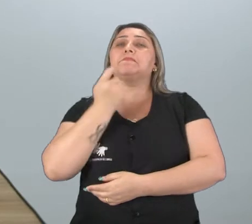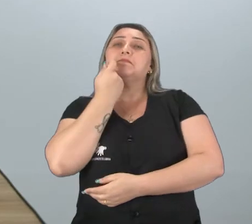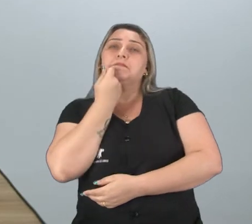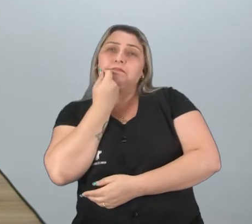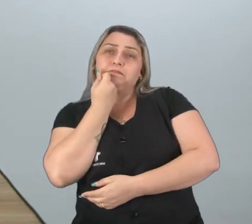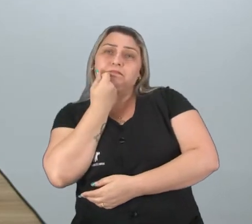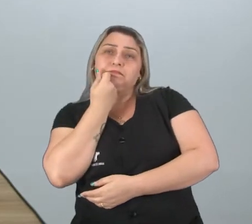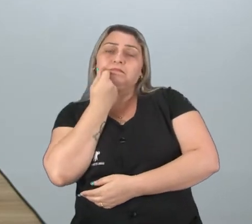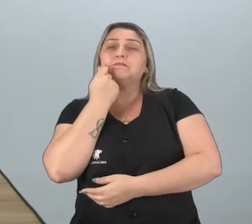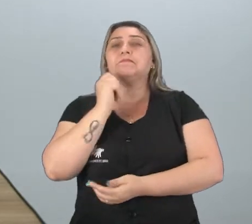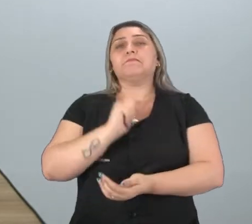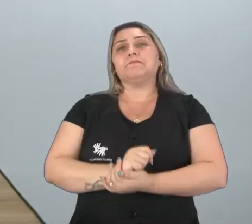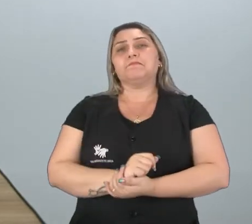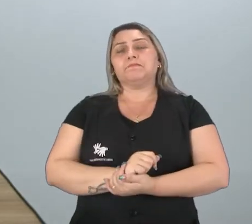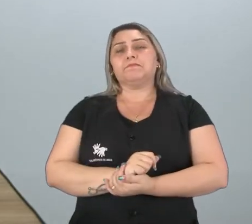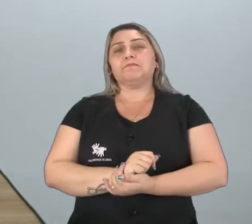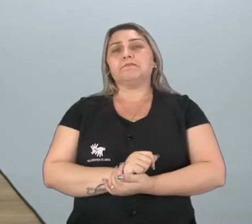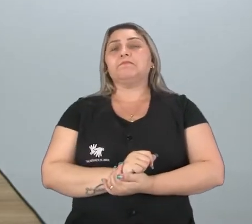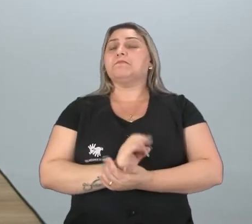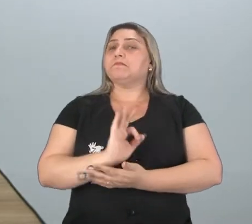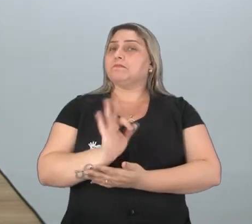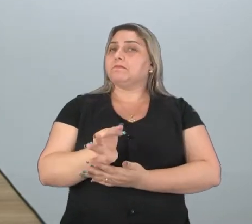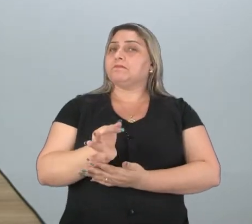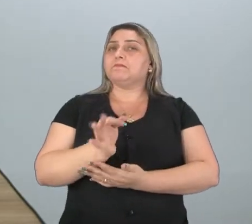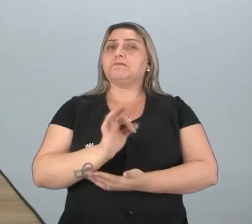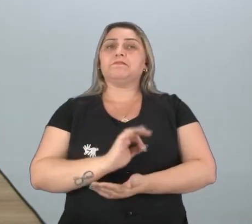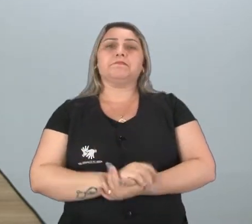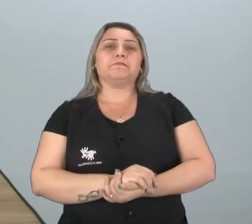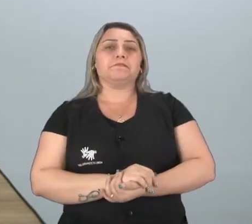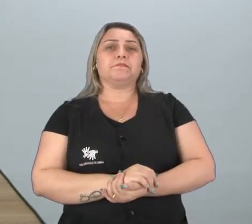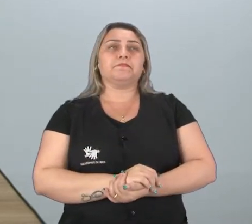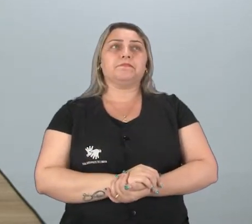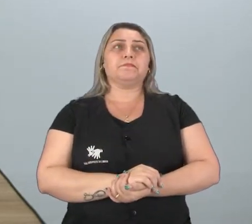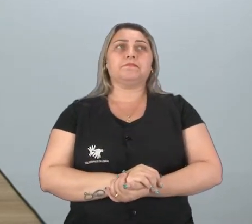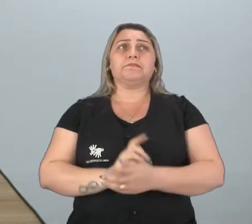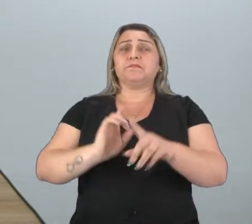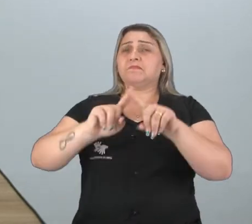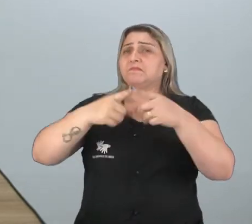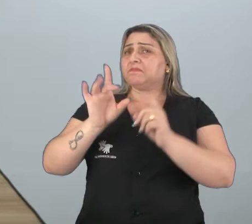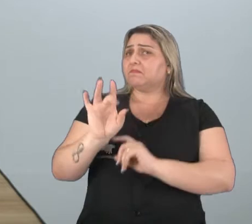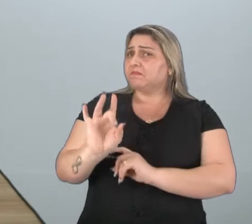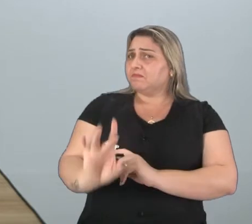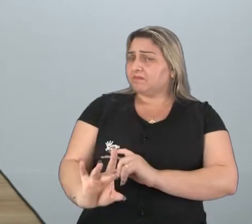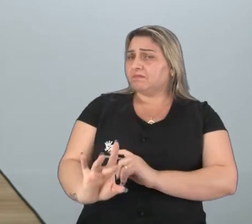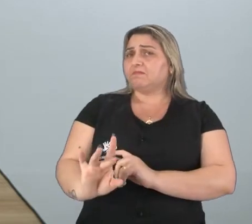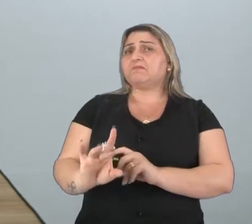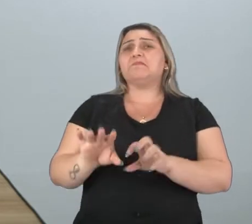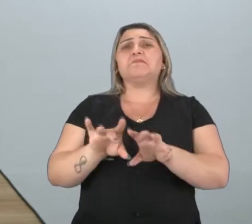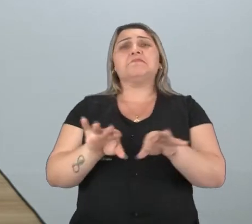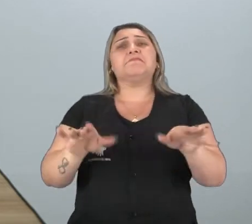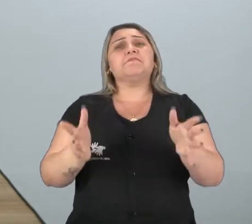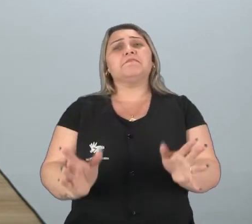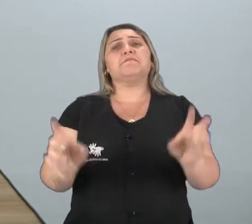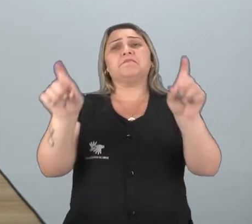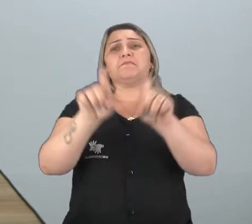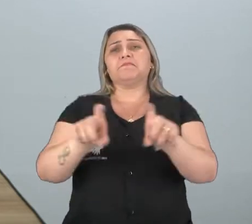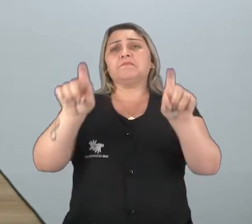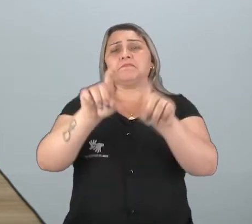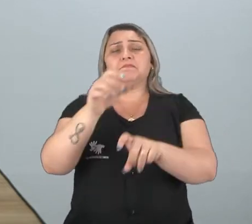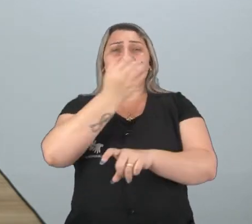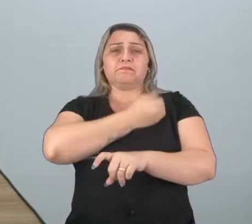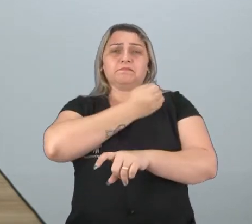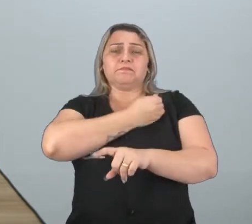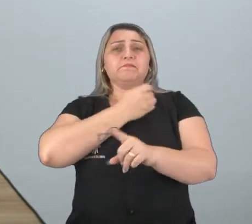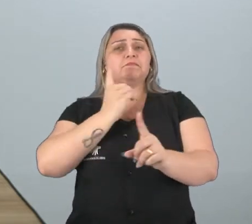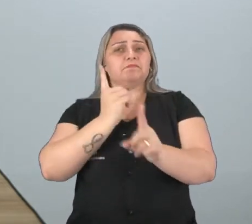um recurso como lápis, certo? Mas será que somente no teclado e no computador que os